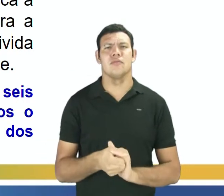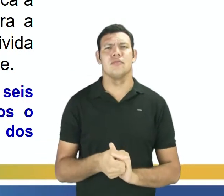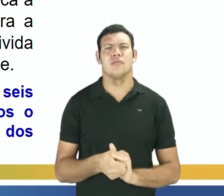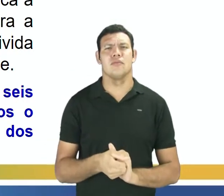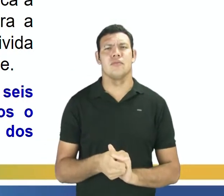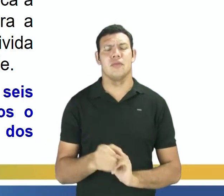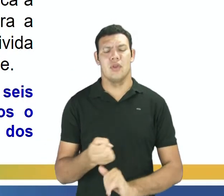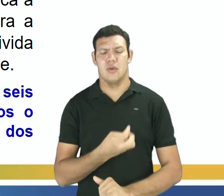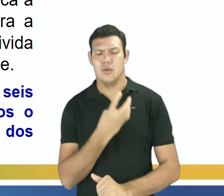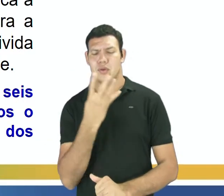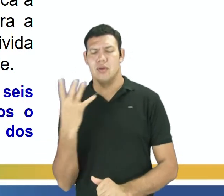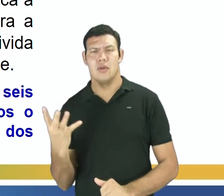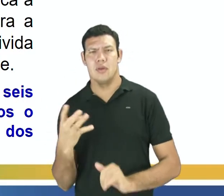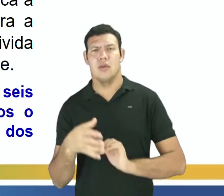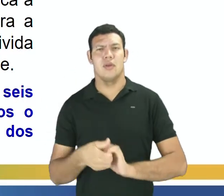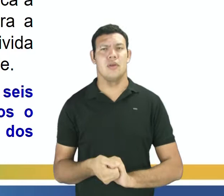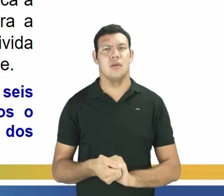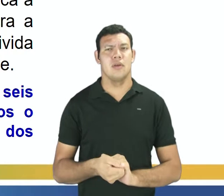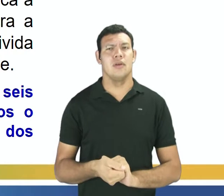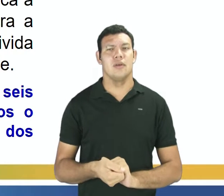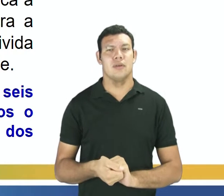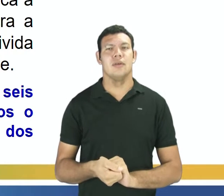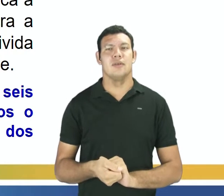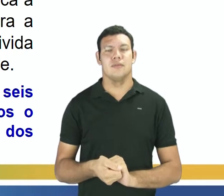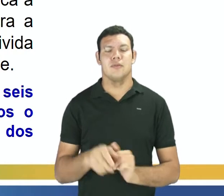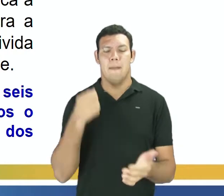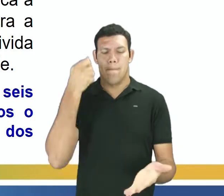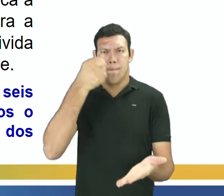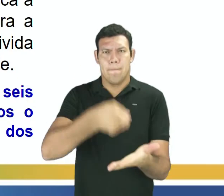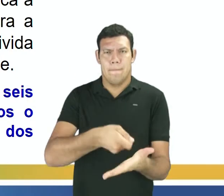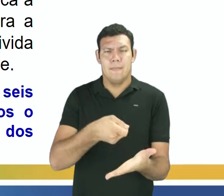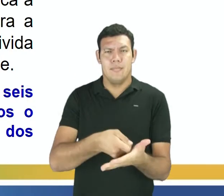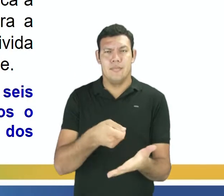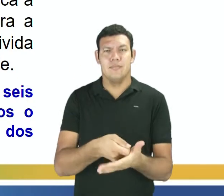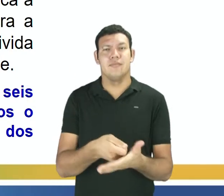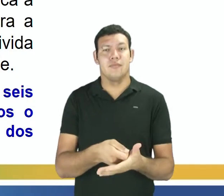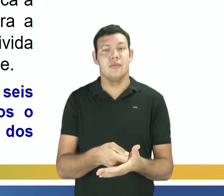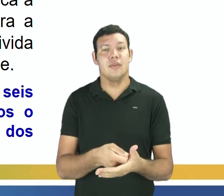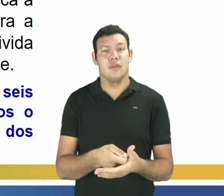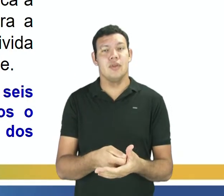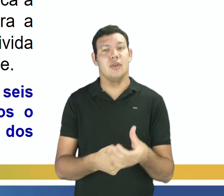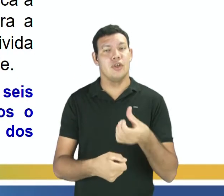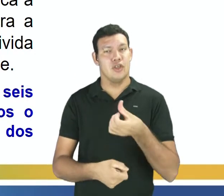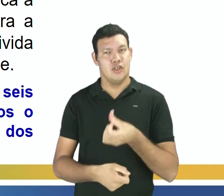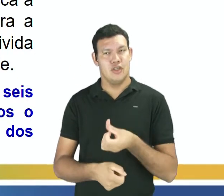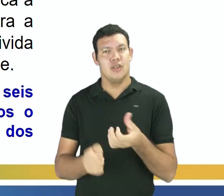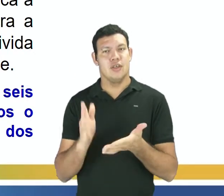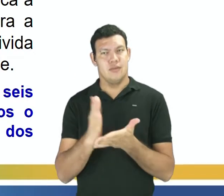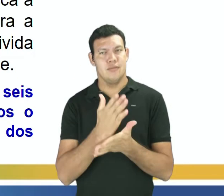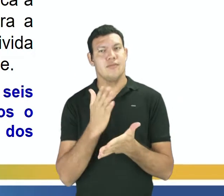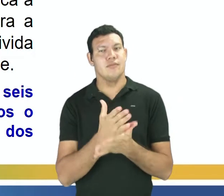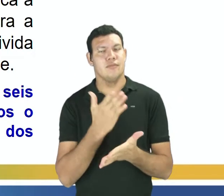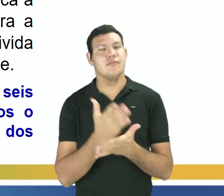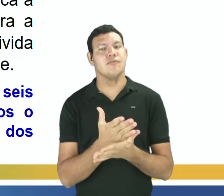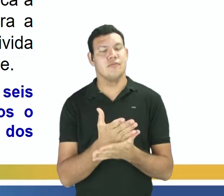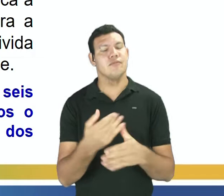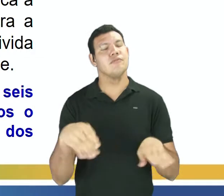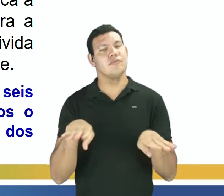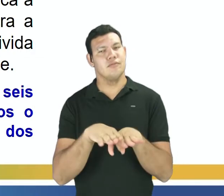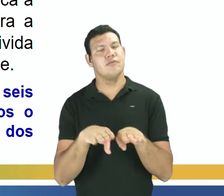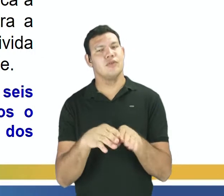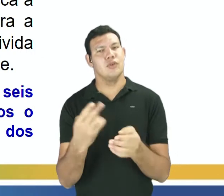custa a quantidade, né? O valor que eu vou pagar por esses 6 cadernos, também será aplicado a